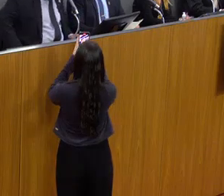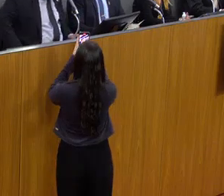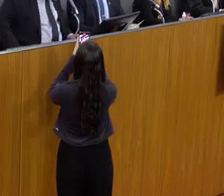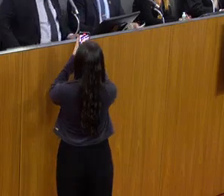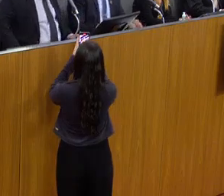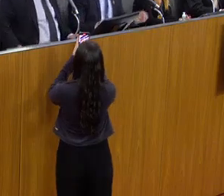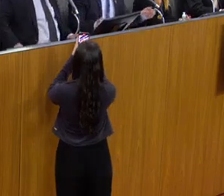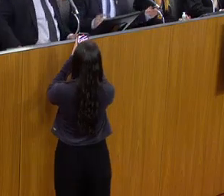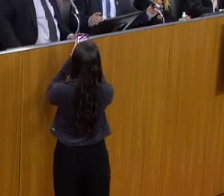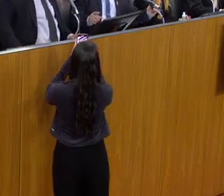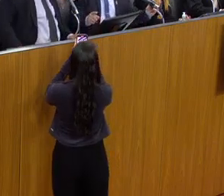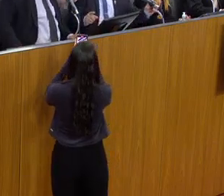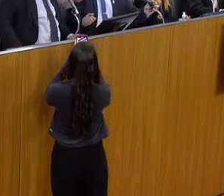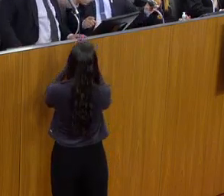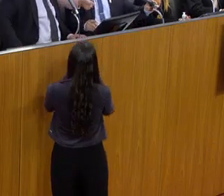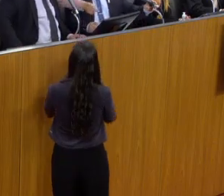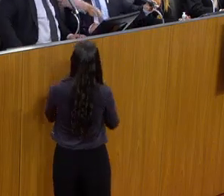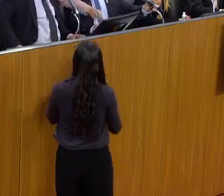Pimentel